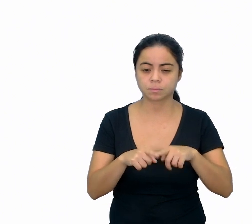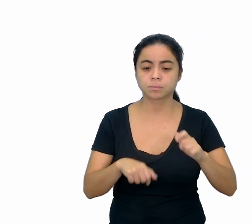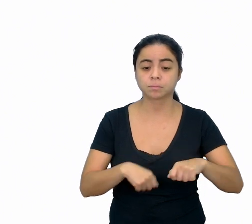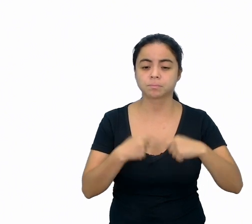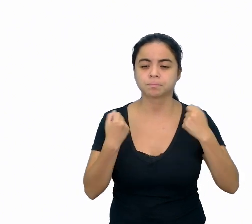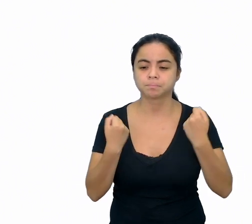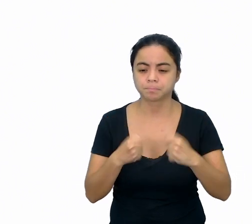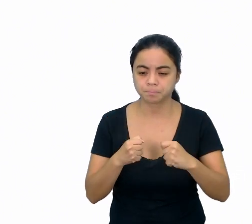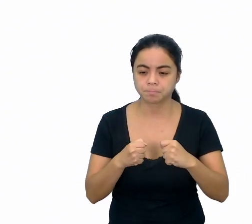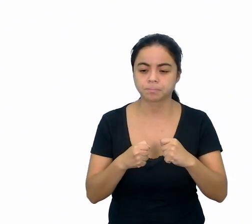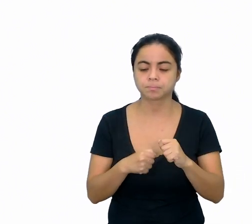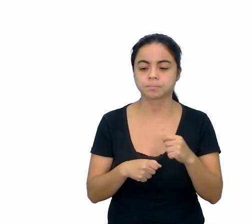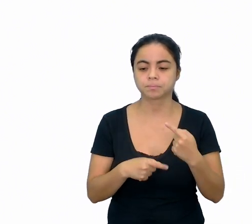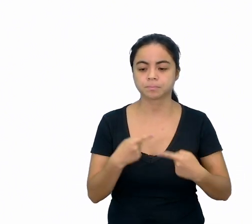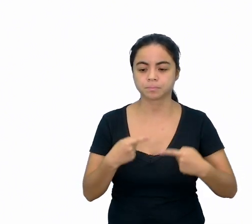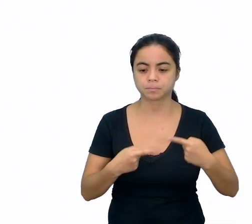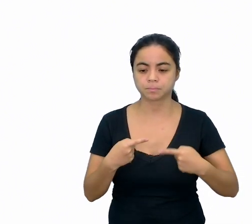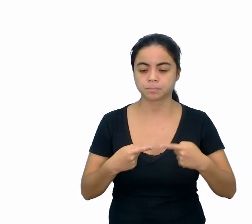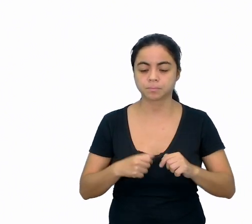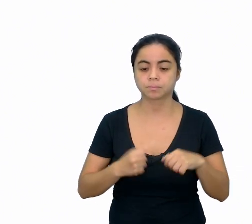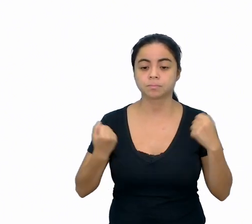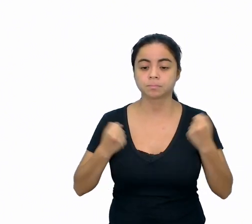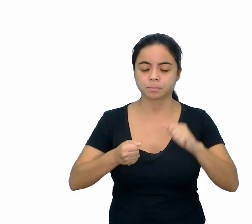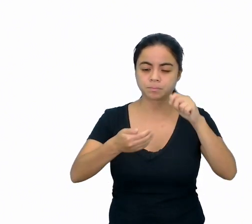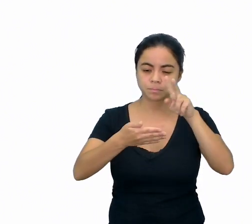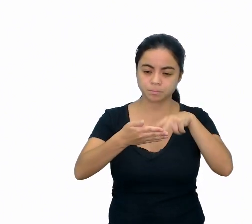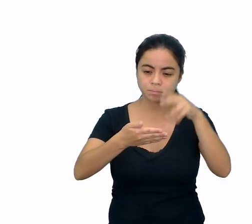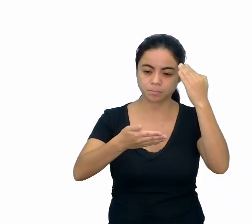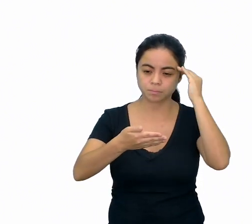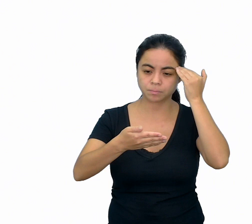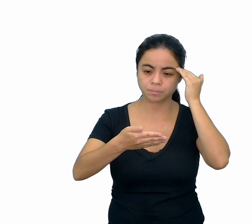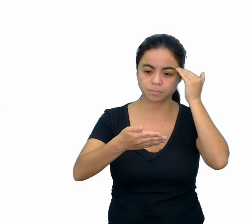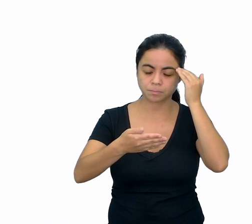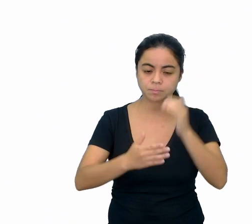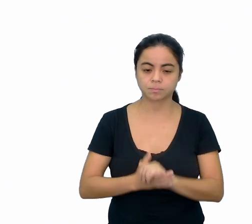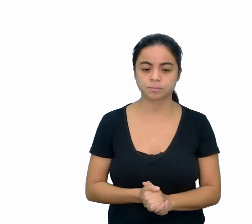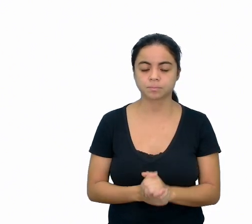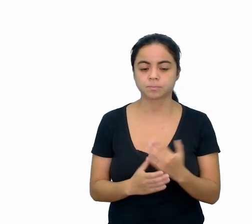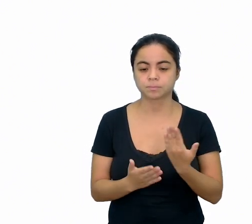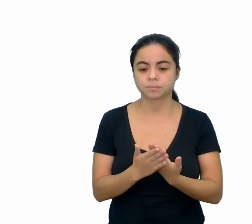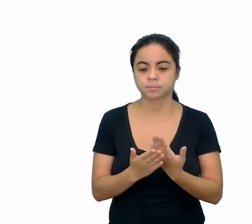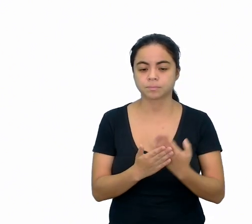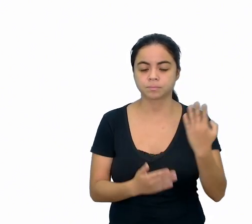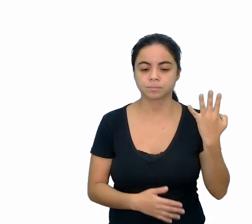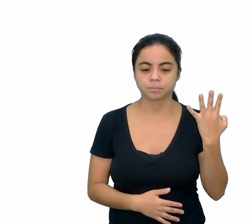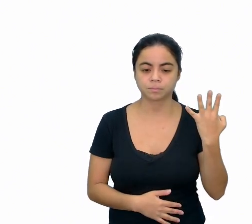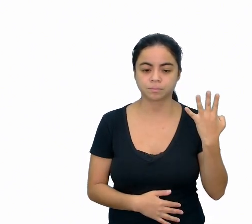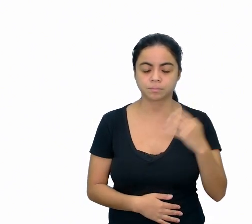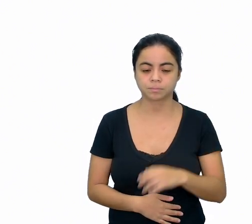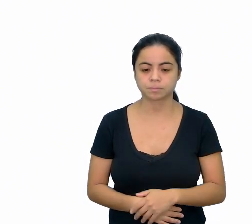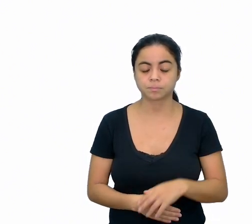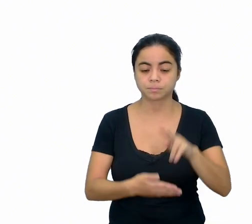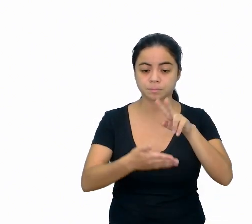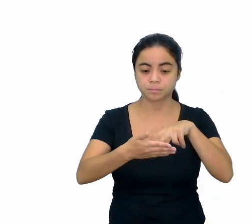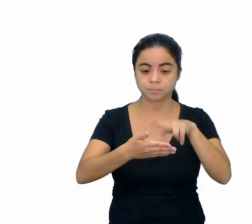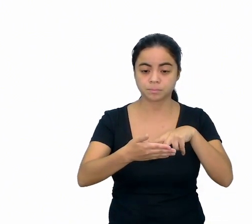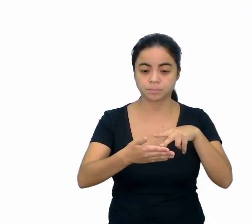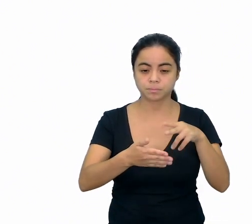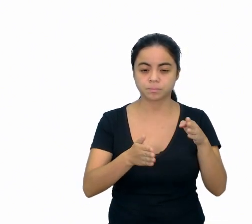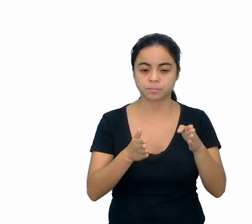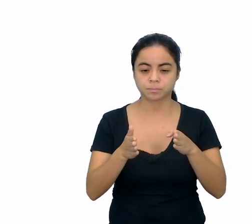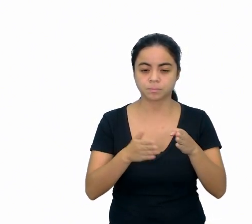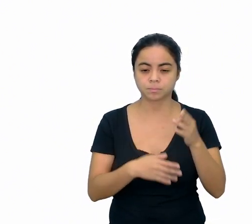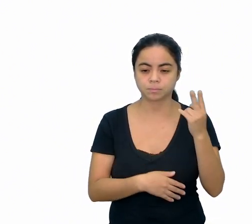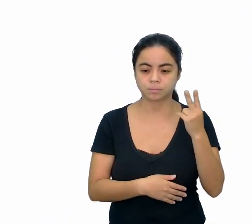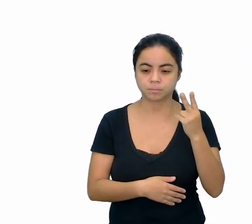discussões, contribuindo para a compreensão do texto. Na aula 4, leitura da segunda parte do conto. E